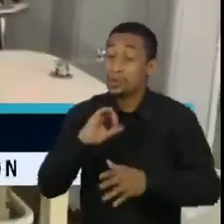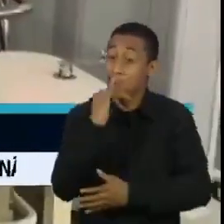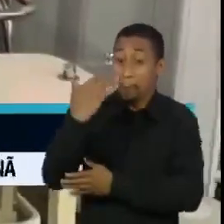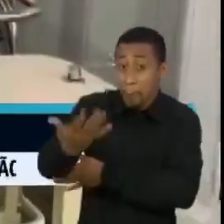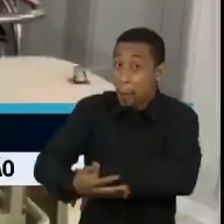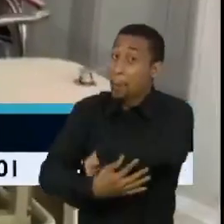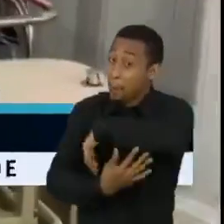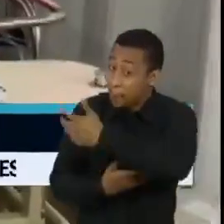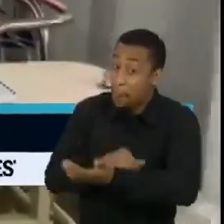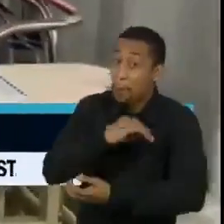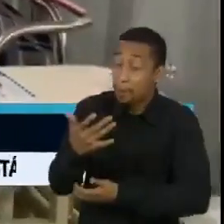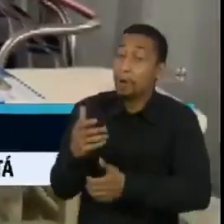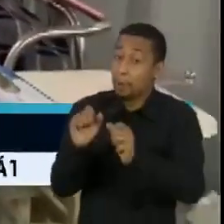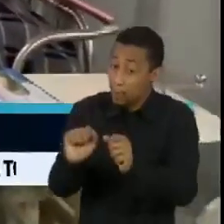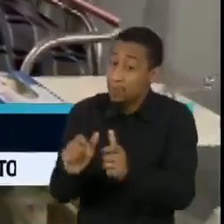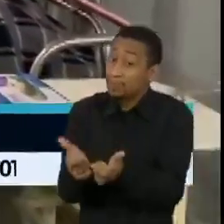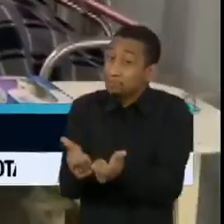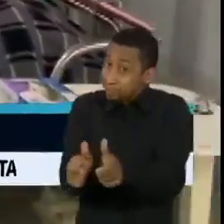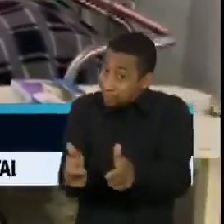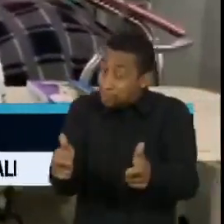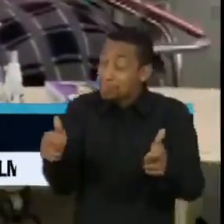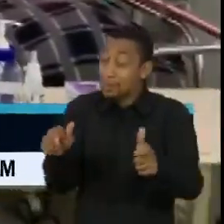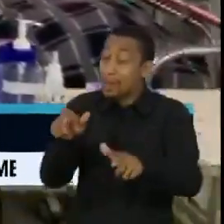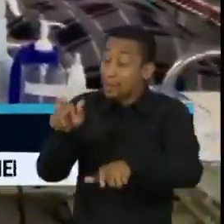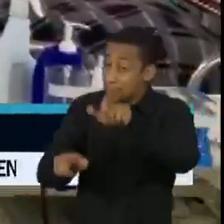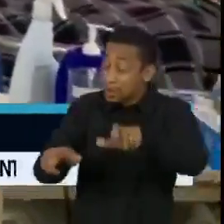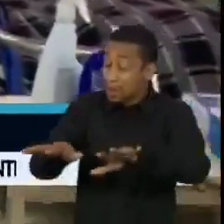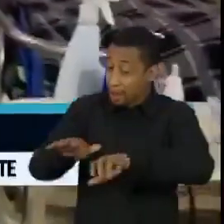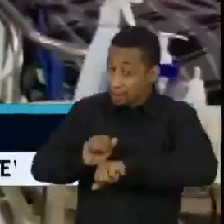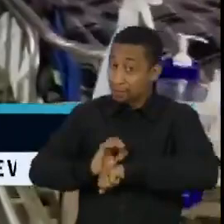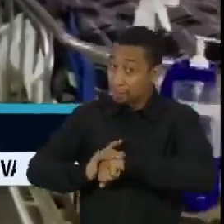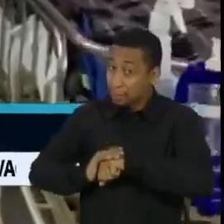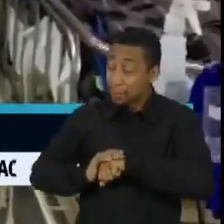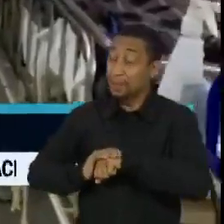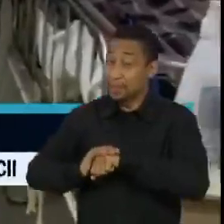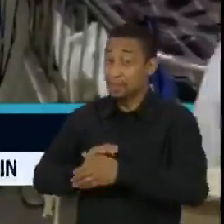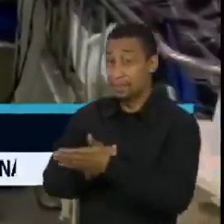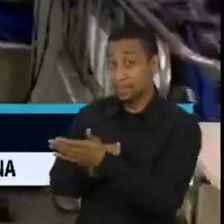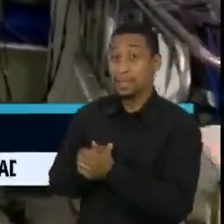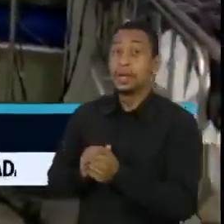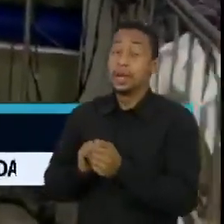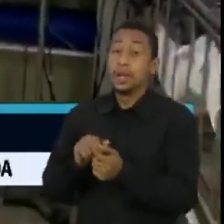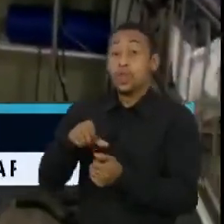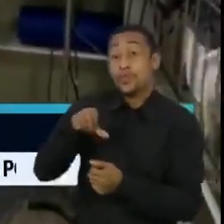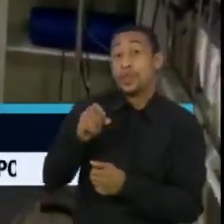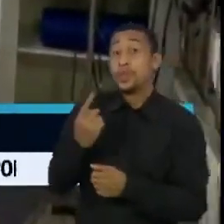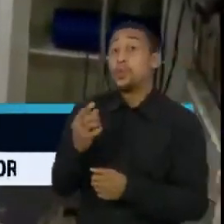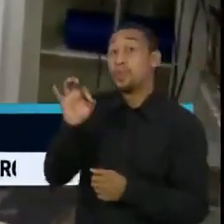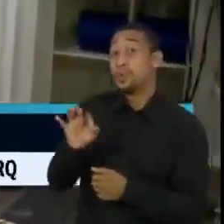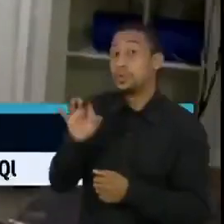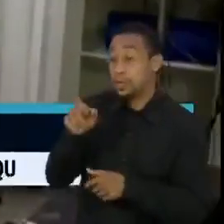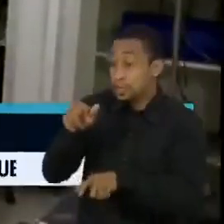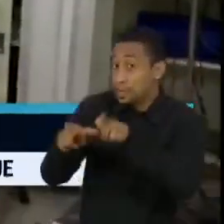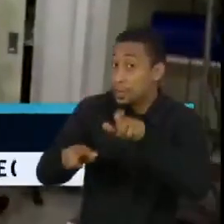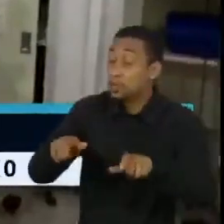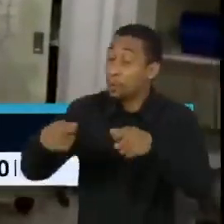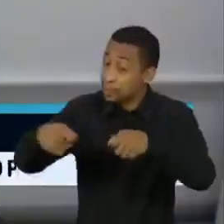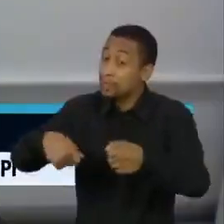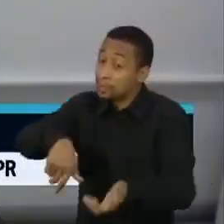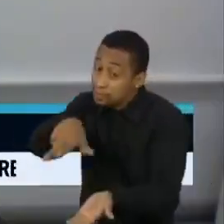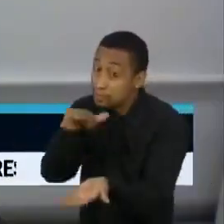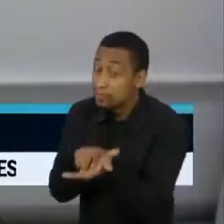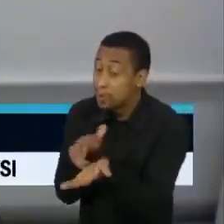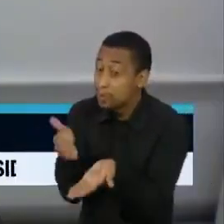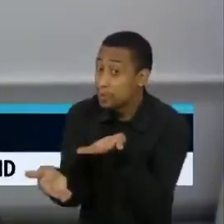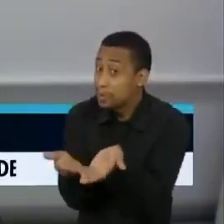que sobrecarregaria ainda mais o sistema de saúde. Segundo o SUS, 91% dos pacientes precisam de internação.